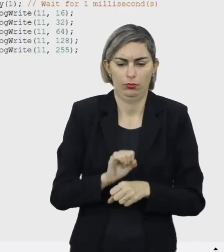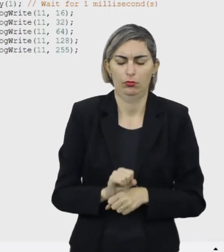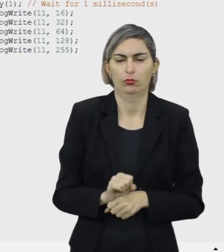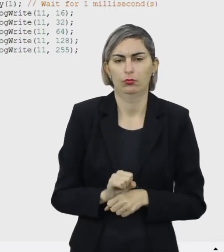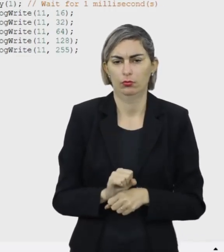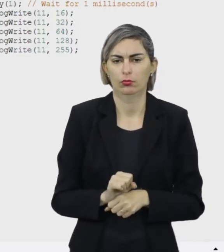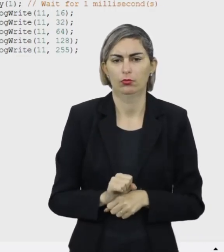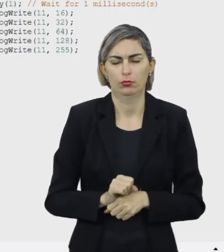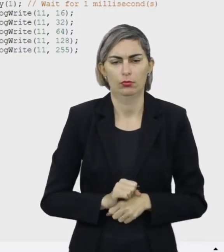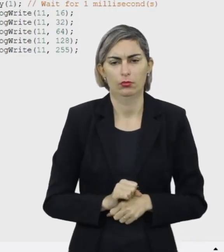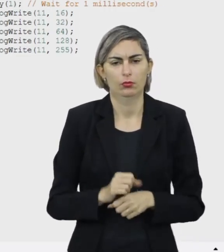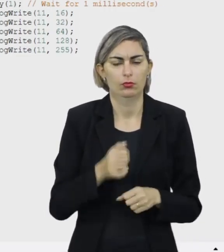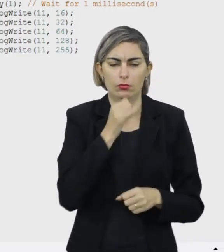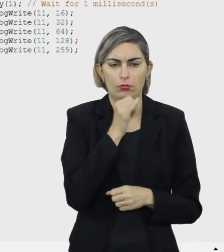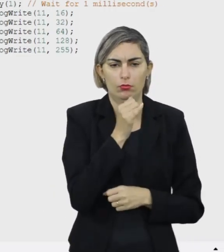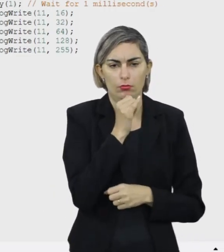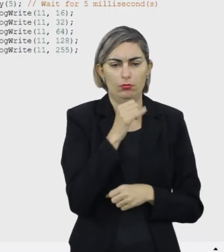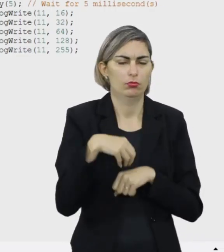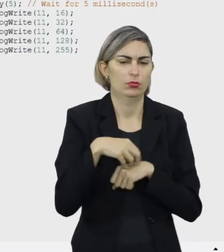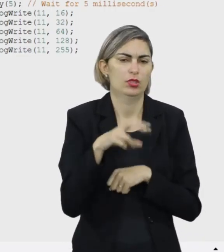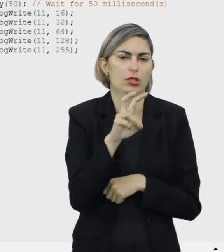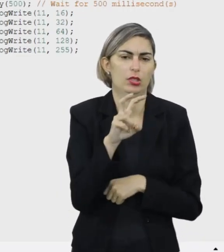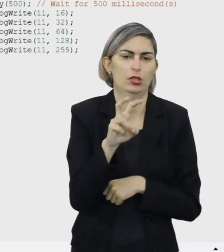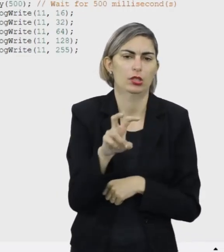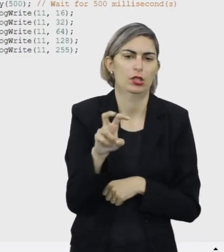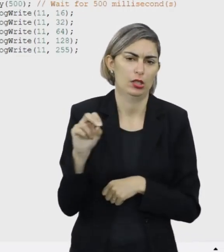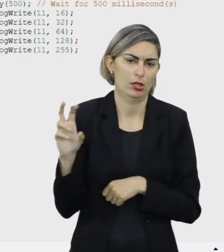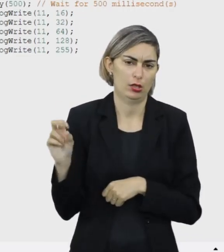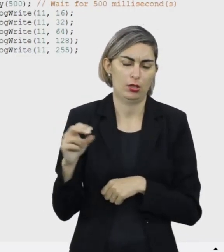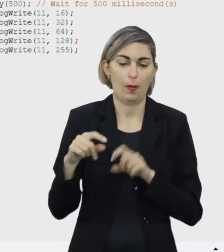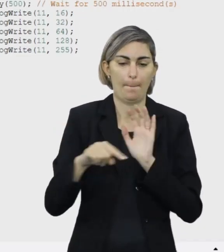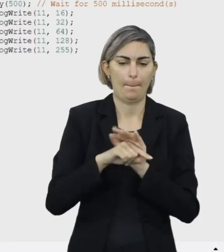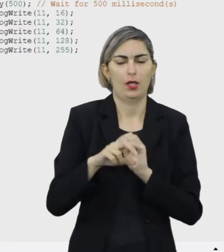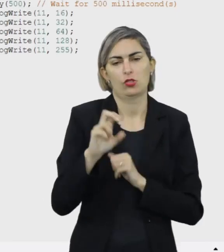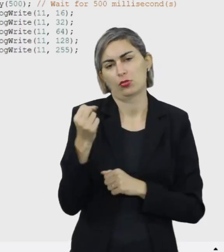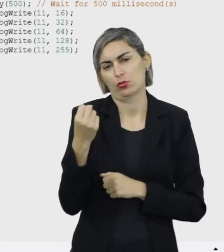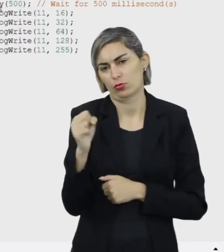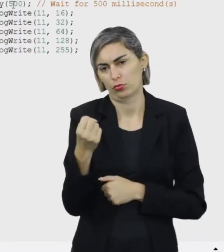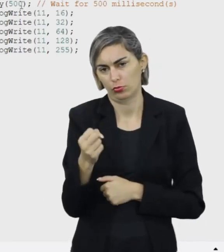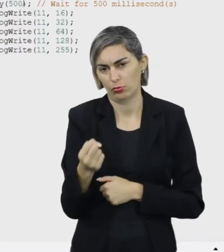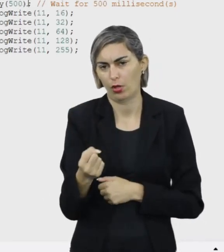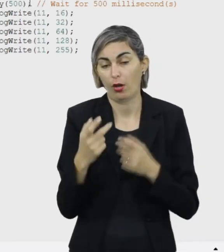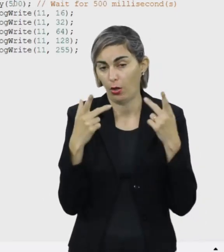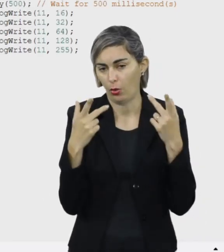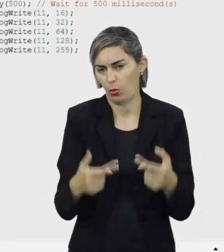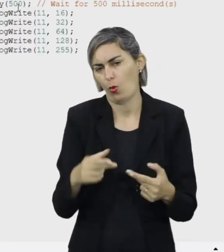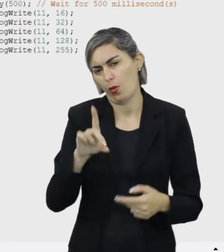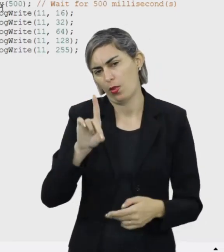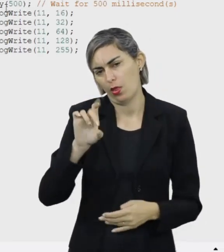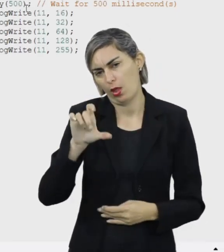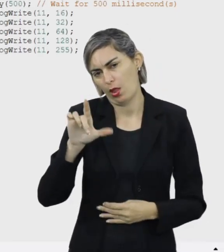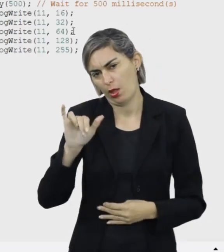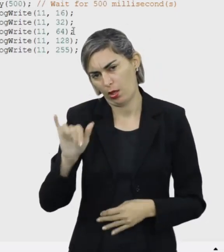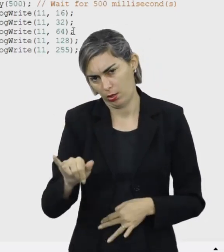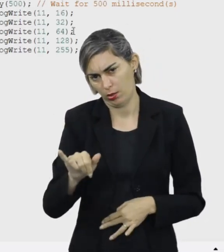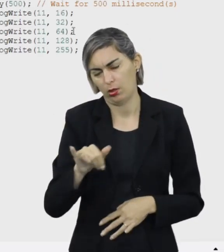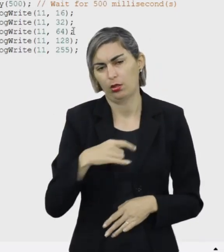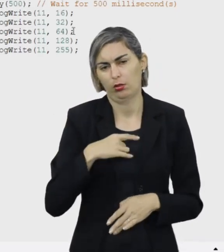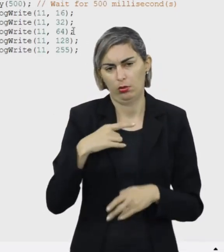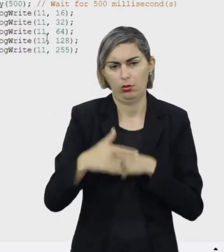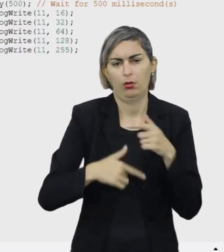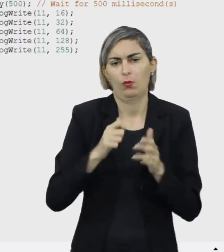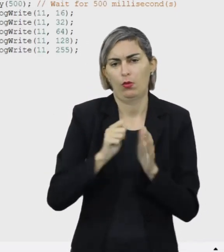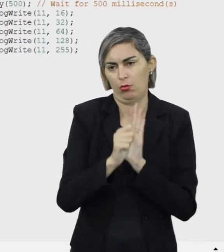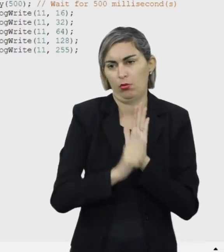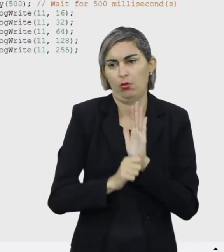milissegundos, tá? Então, por exemplo, se eu botasse aqui 500 milissegundos, é meio segundo. Fica igualzinho o delay aqui que a gente trabalha quando está